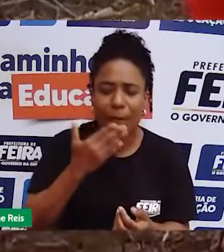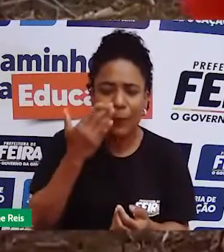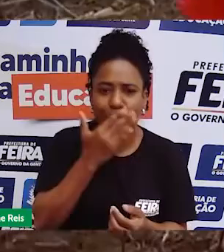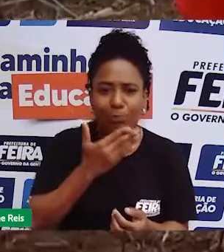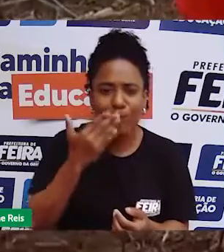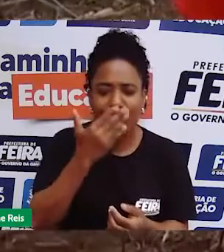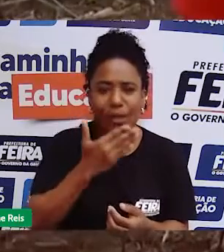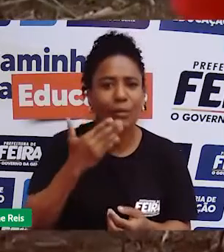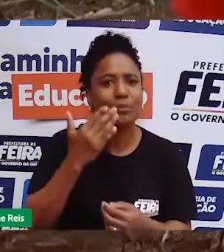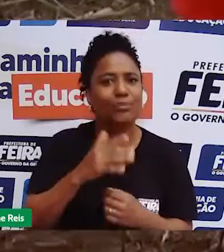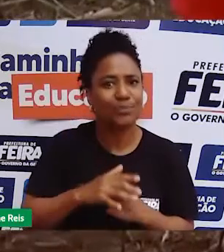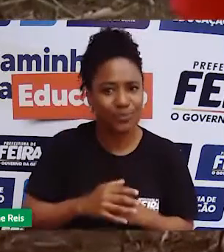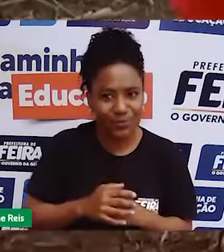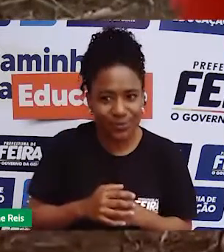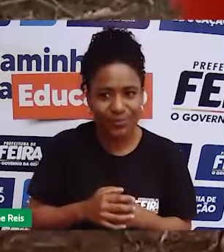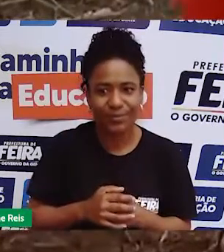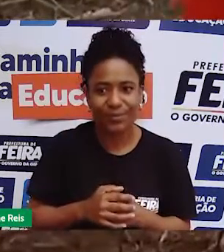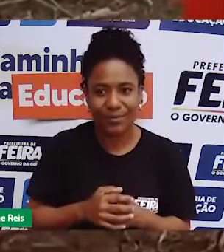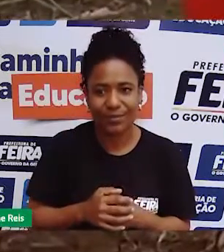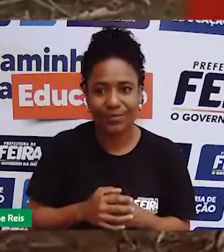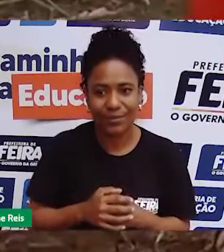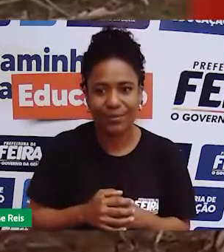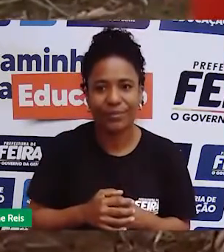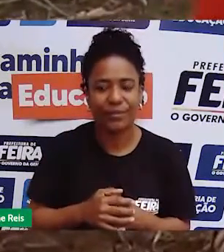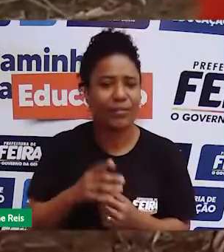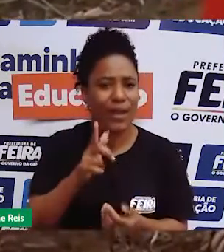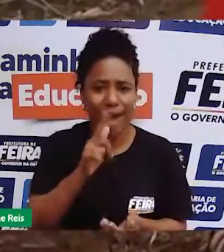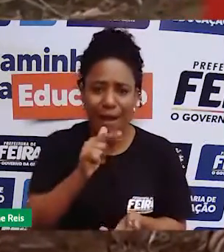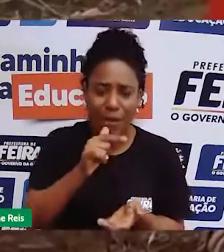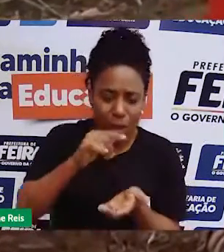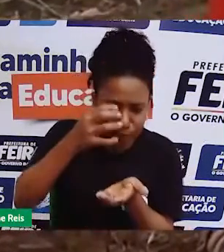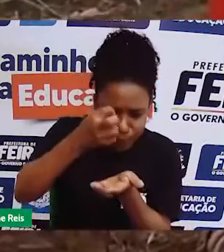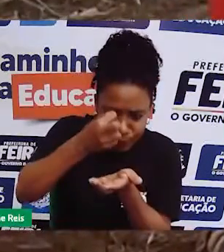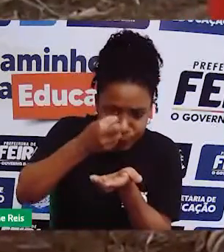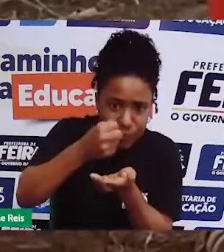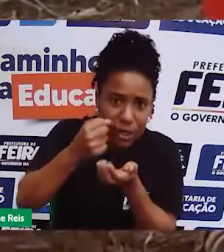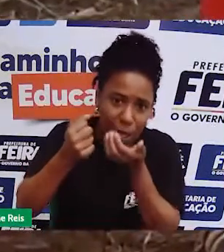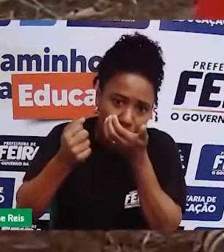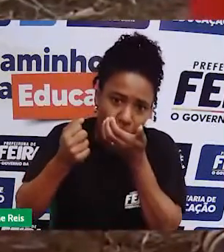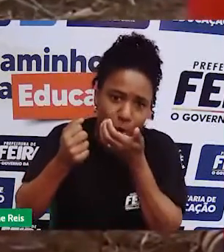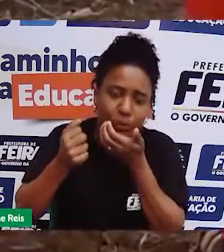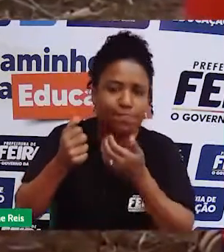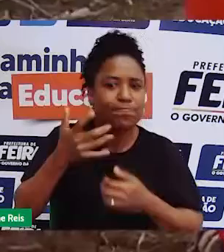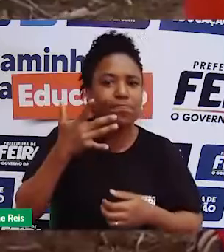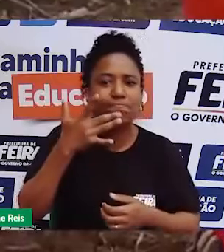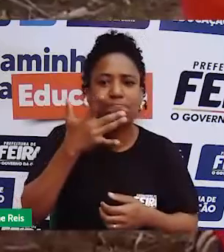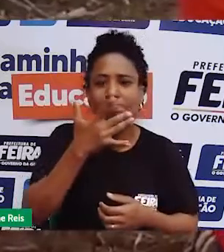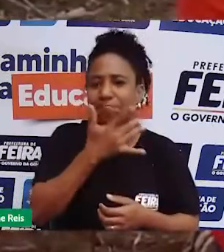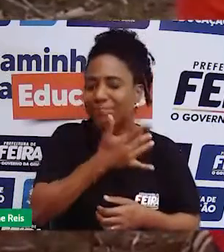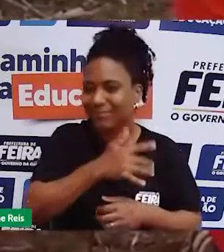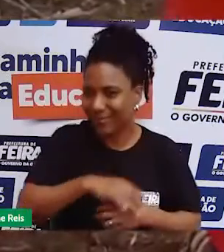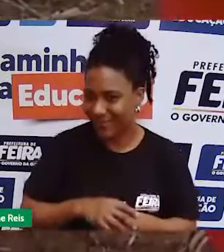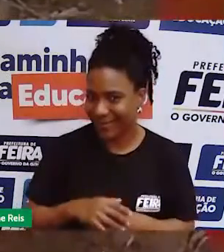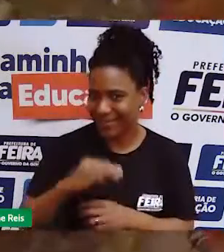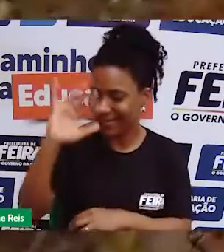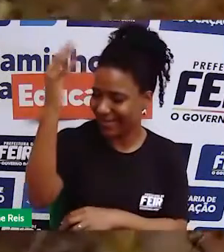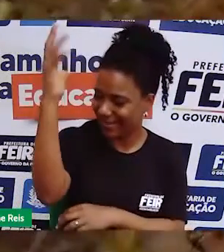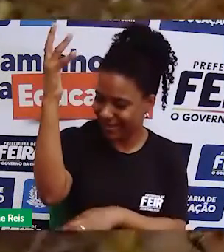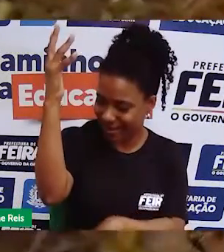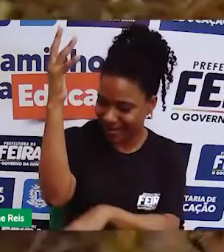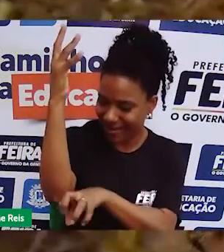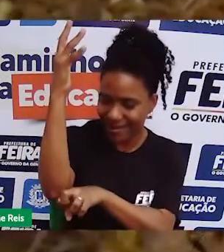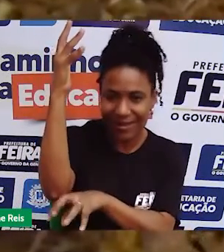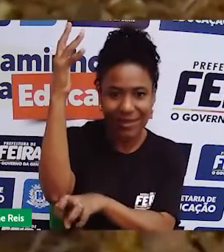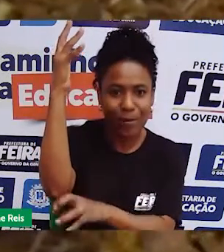mesmo. Aqui ela, quando você Gostosa a água, hein? mastiga, né? Armazenar água para os tempos mais